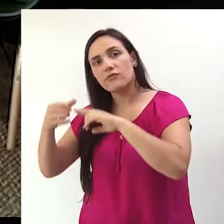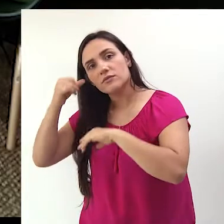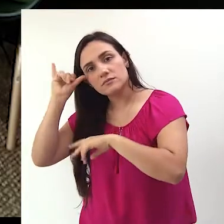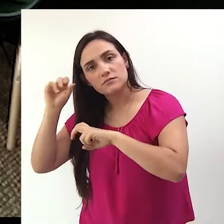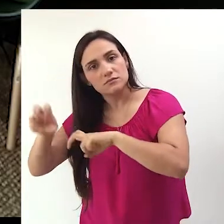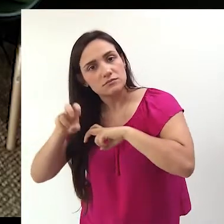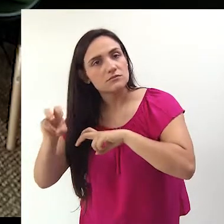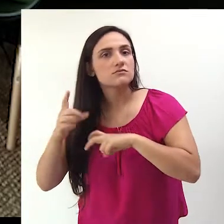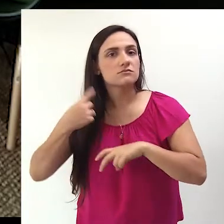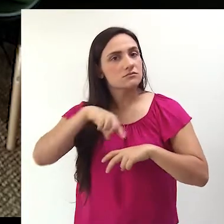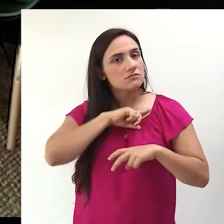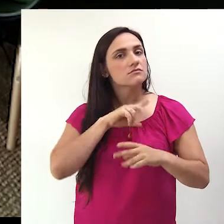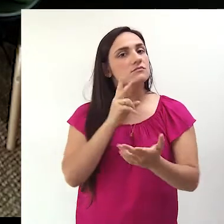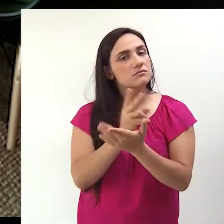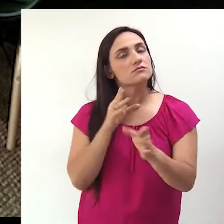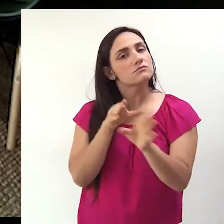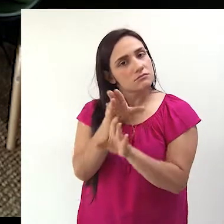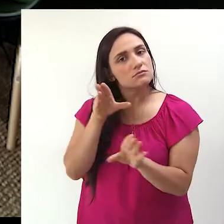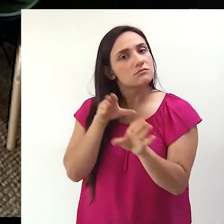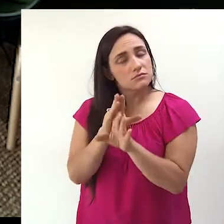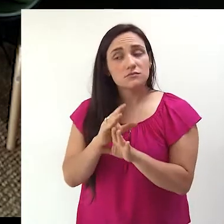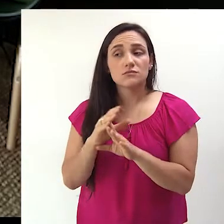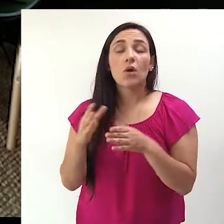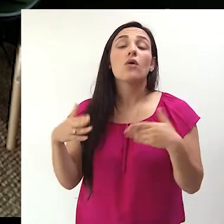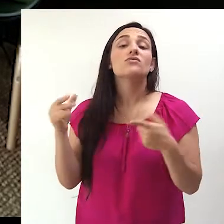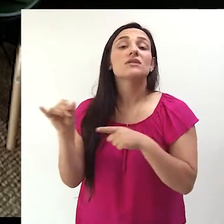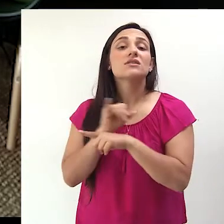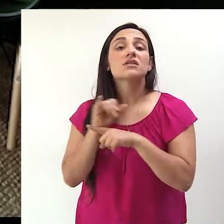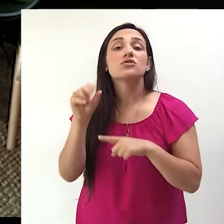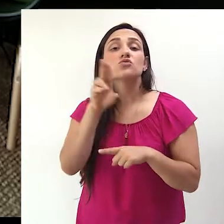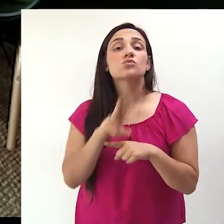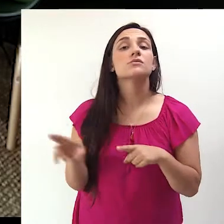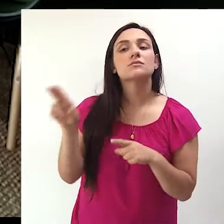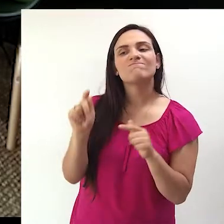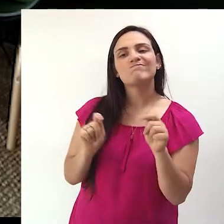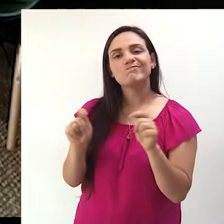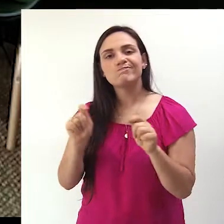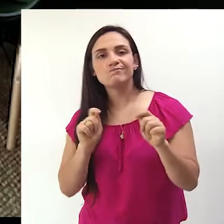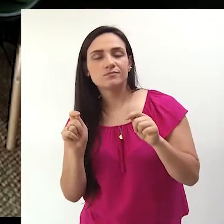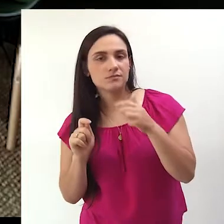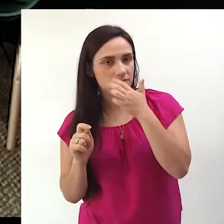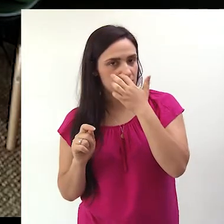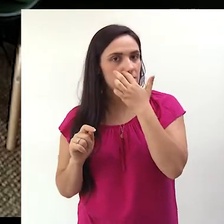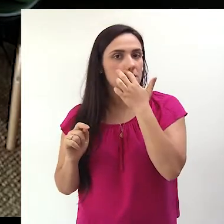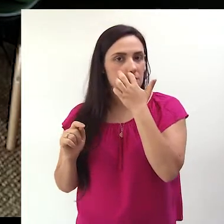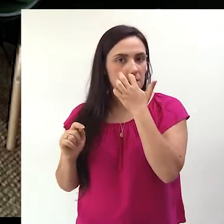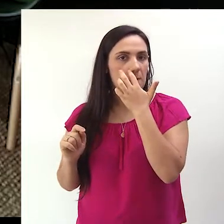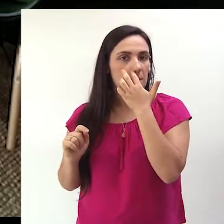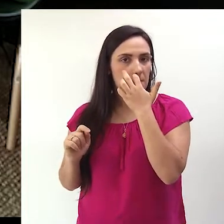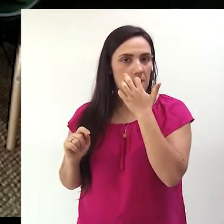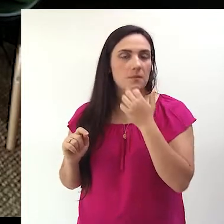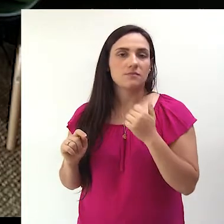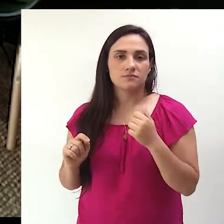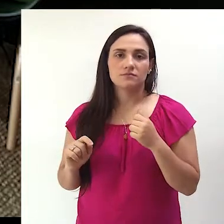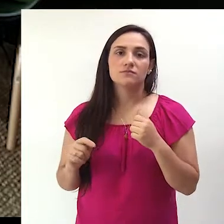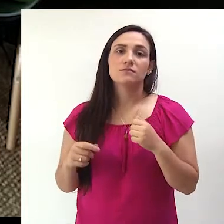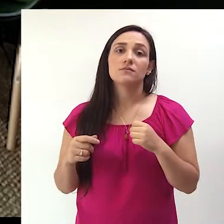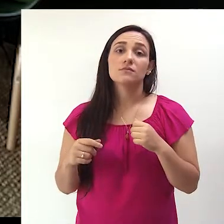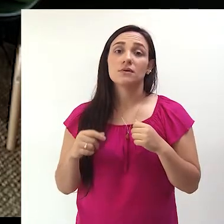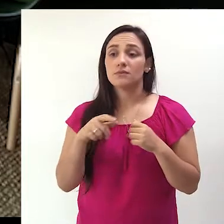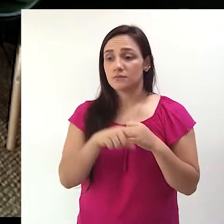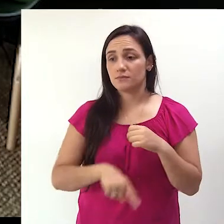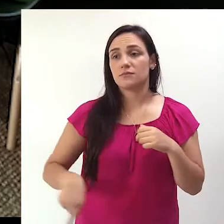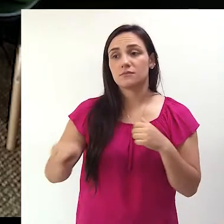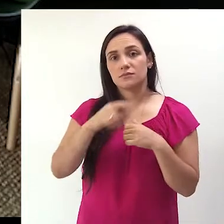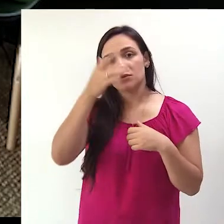dia a dia que eles podem começar a adotar e criando situações que tragam mais segurança